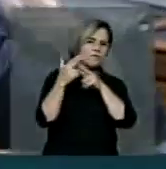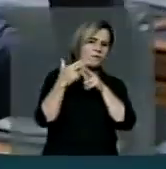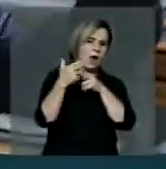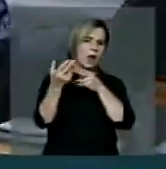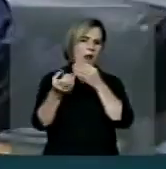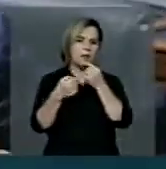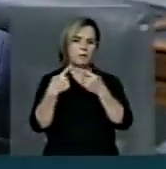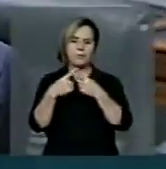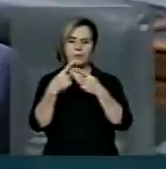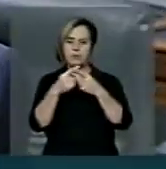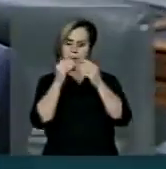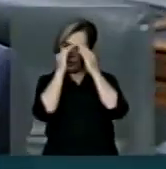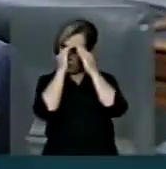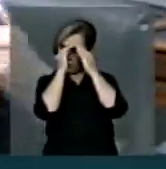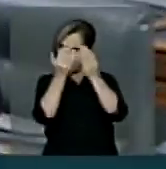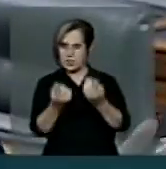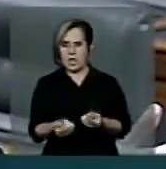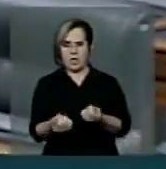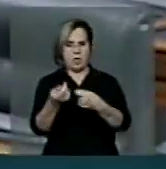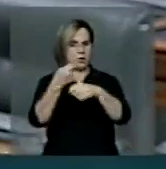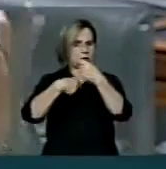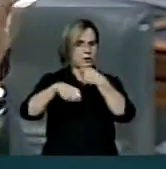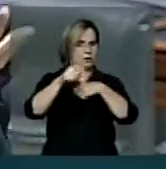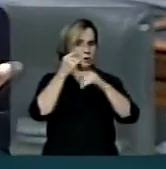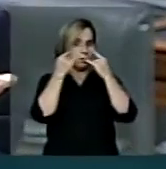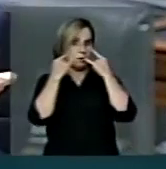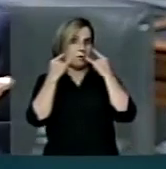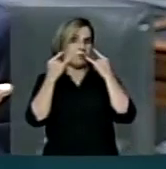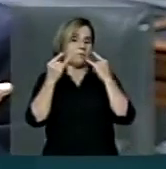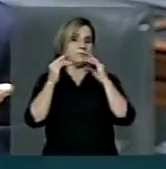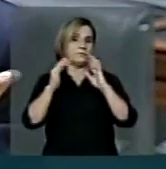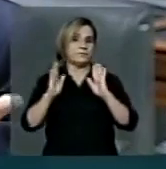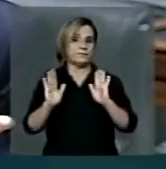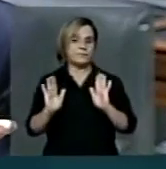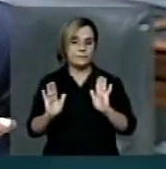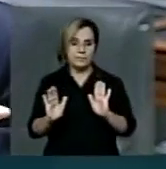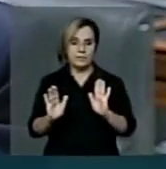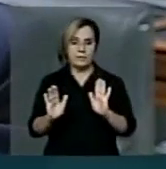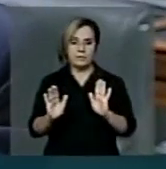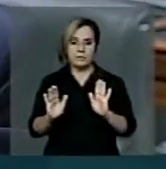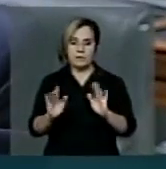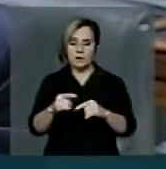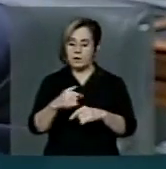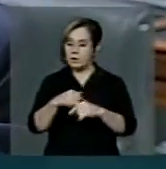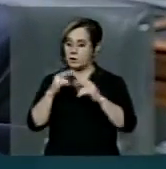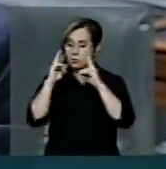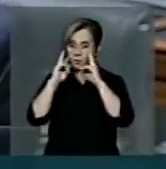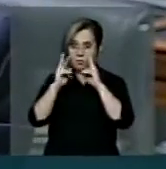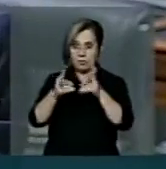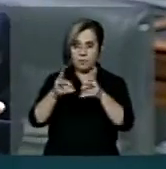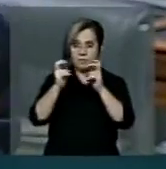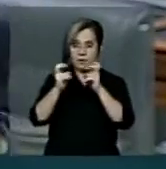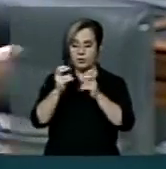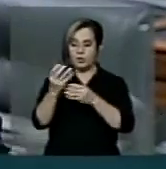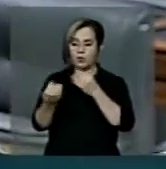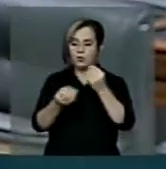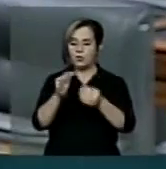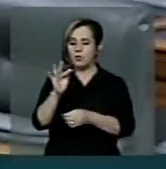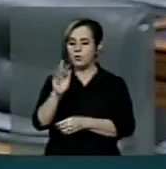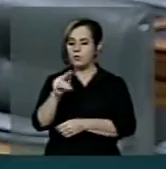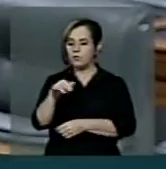também de grandes negócios, que eu não acredito, mas vendo a posição da FUNAI